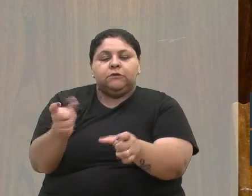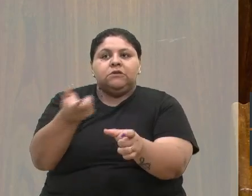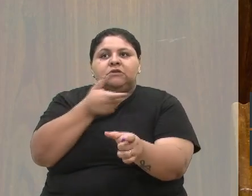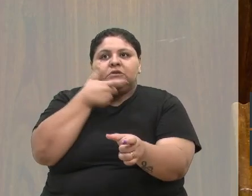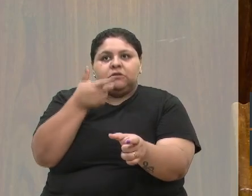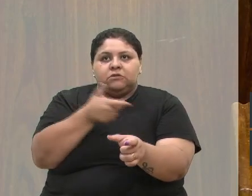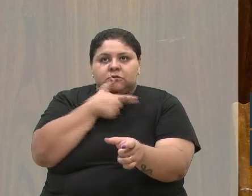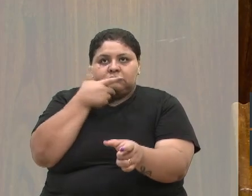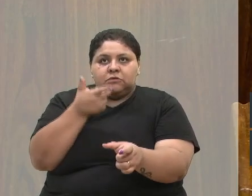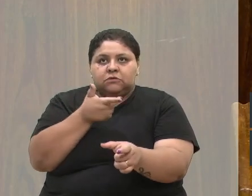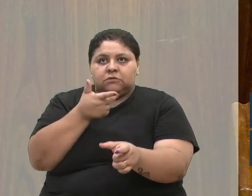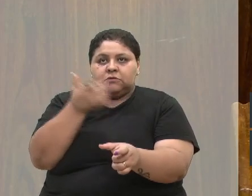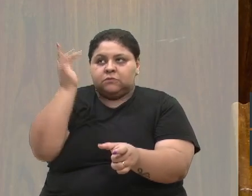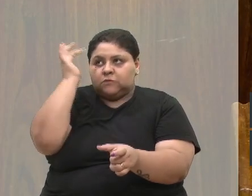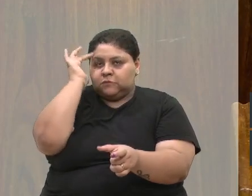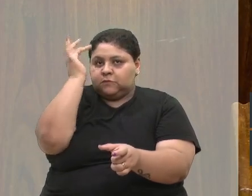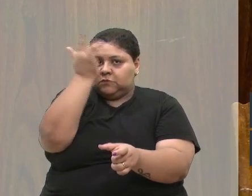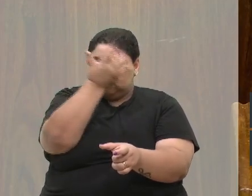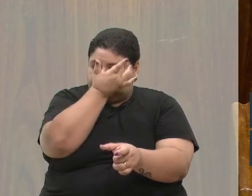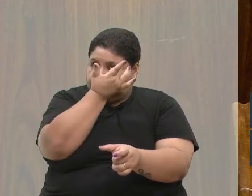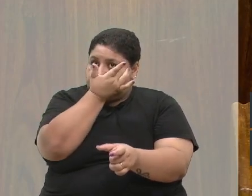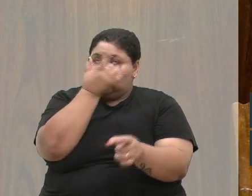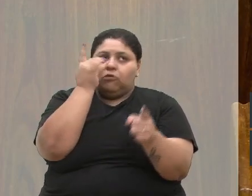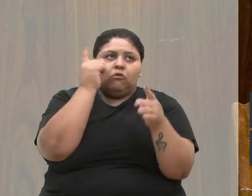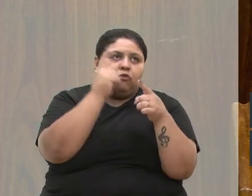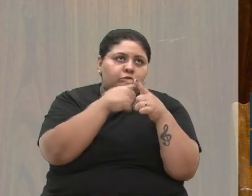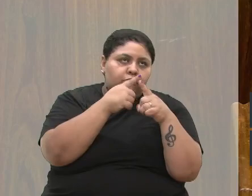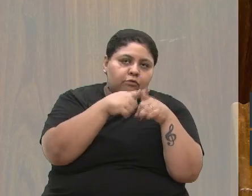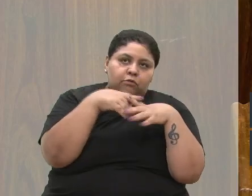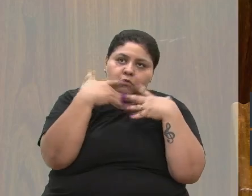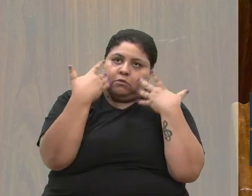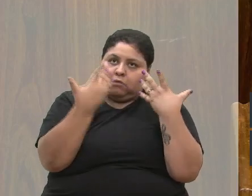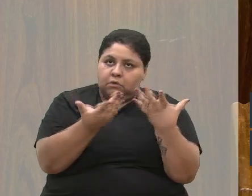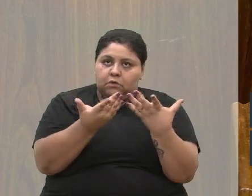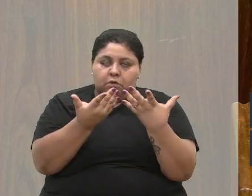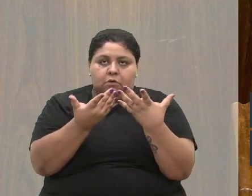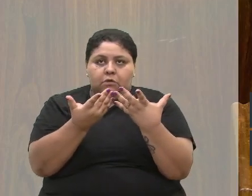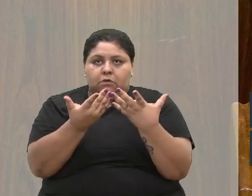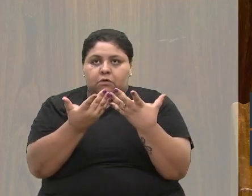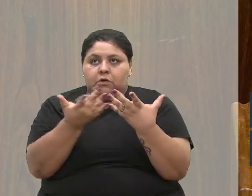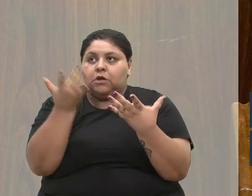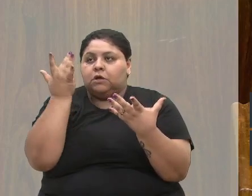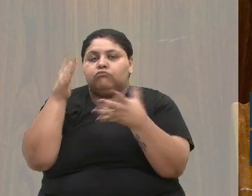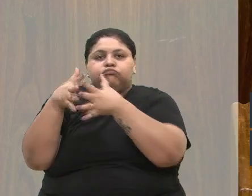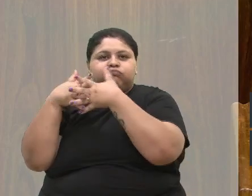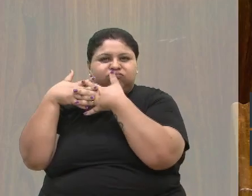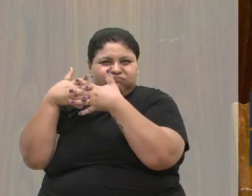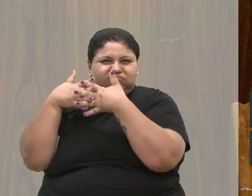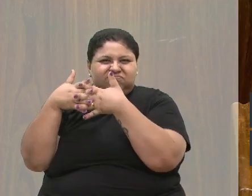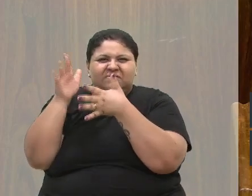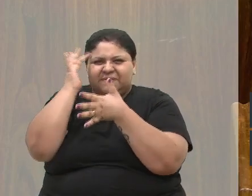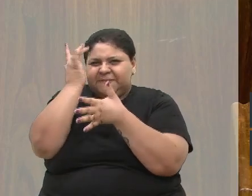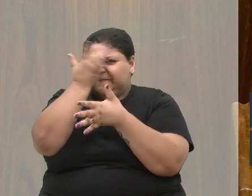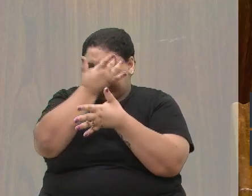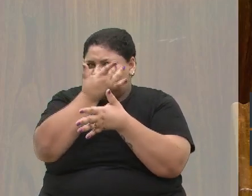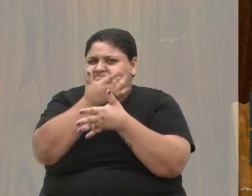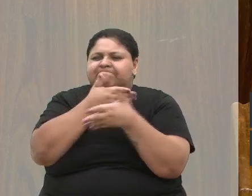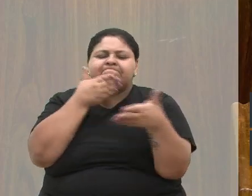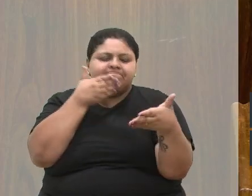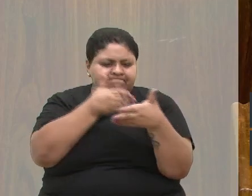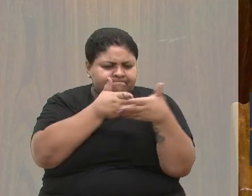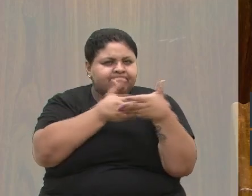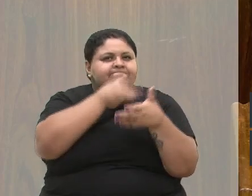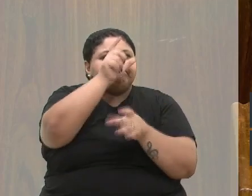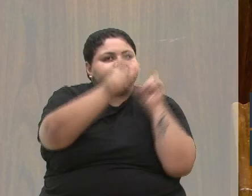falar sobre saúde mental, as causas dos transtornos mentais que estão cada vez mais afetando todas